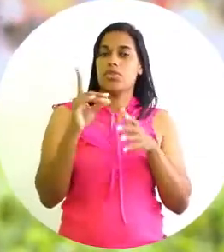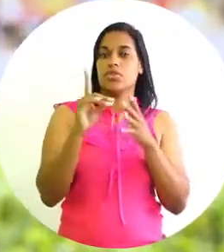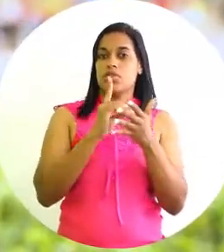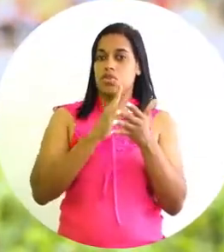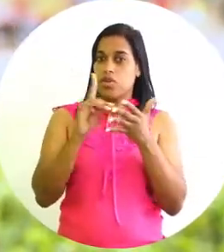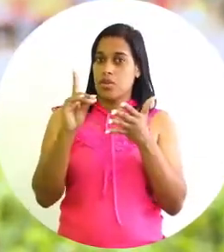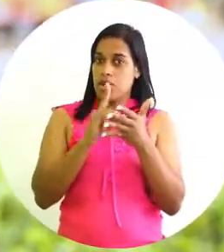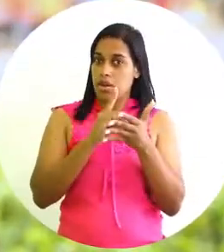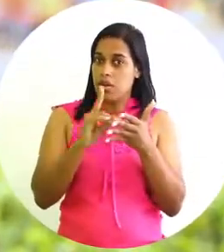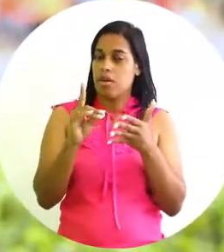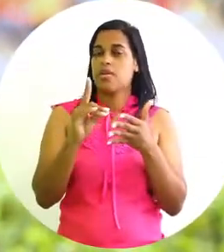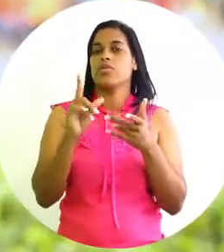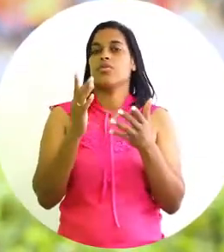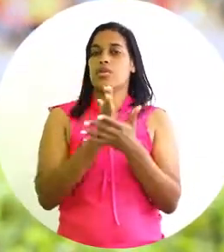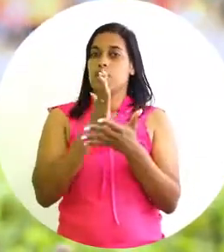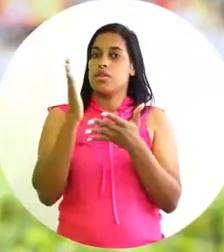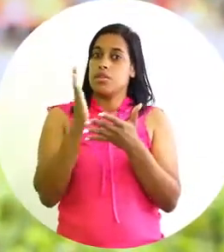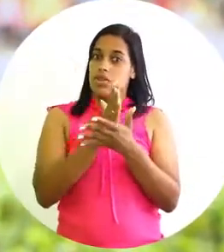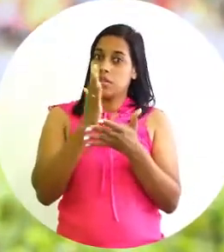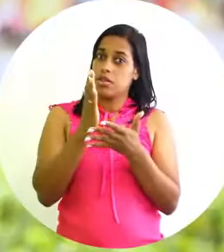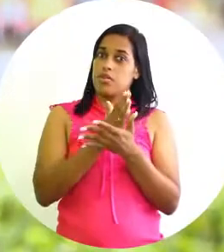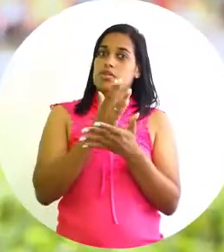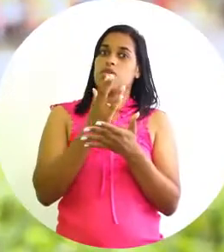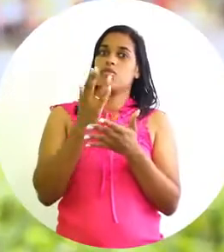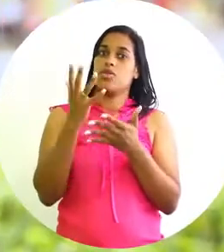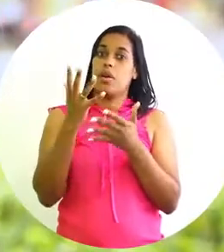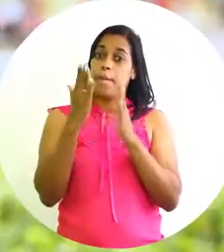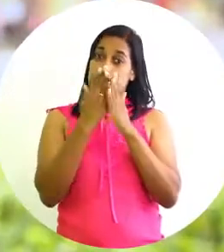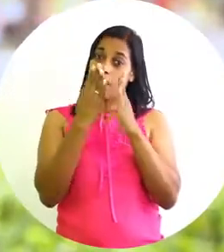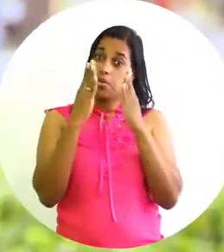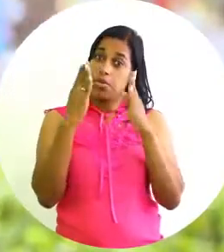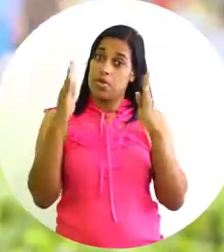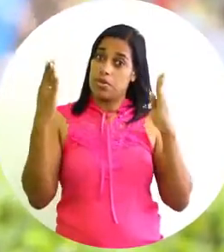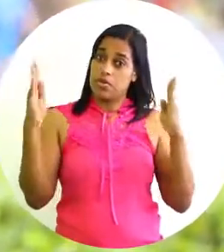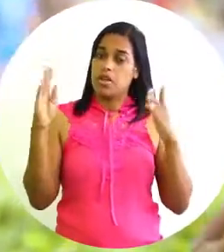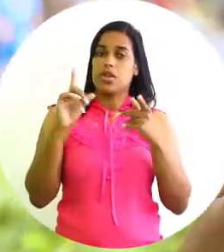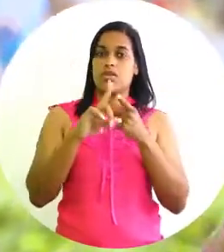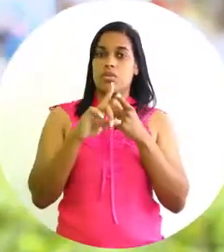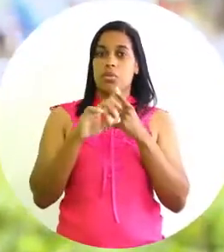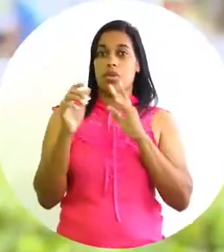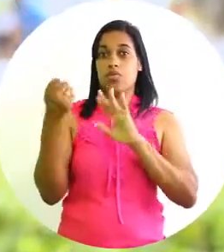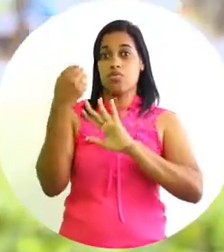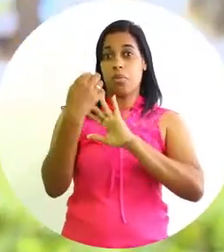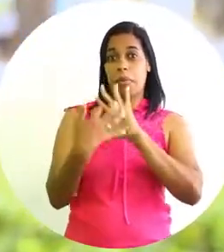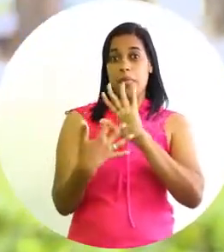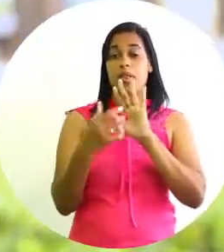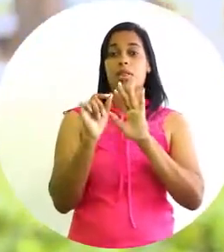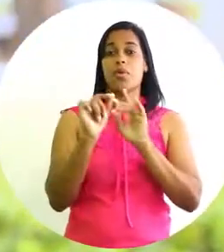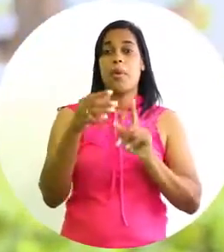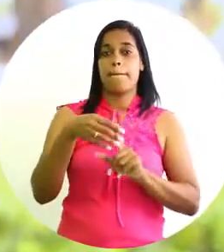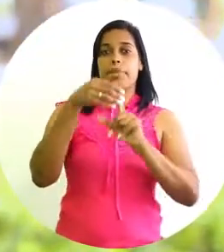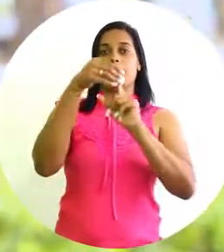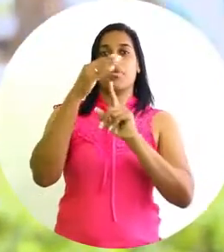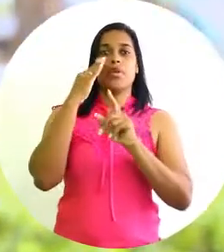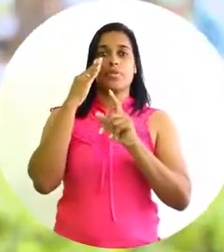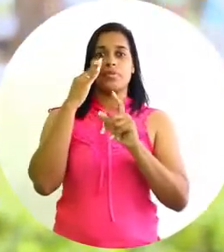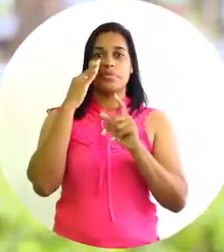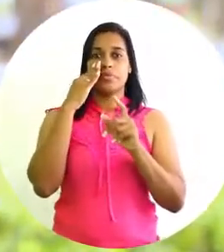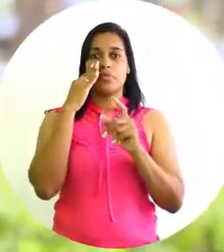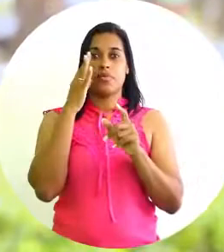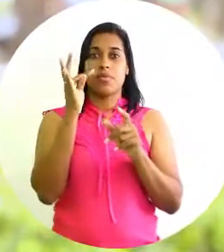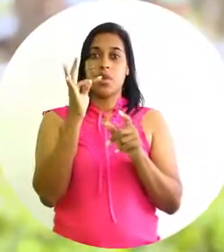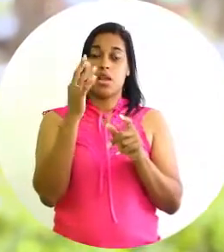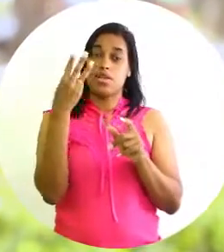dicionários, das enciclopédias, dos catálogos de bibliotecas, que vão apontar também para fontes primárias. E as